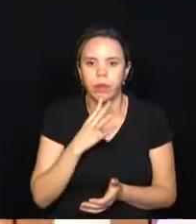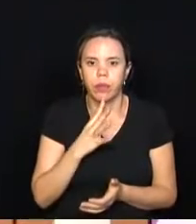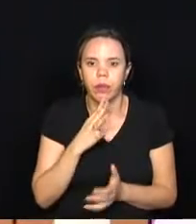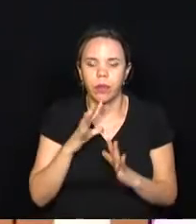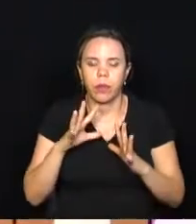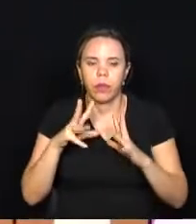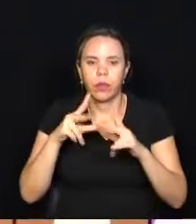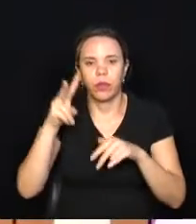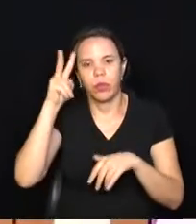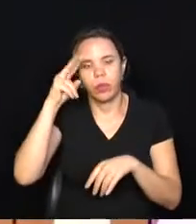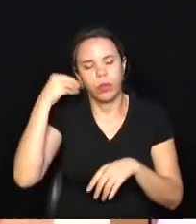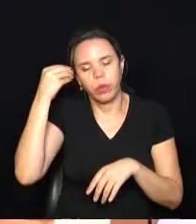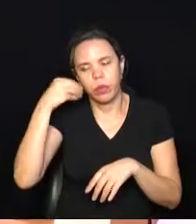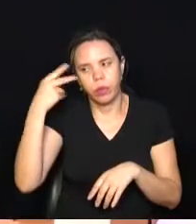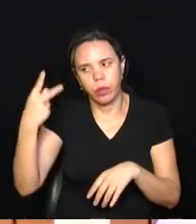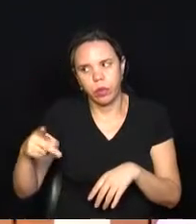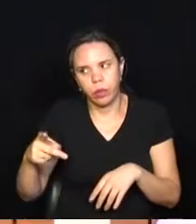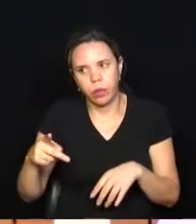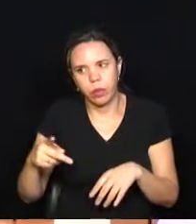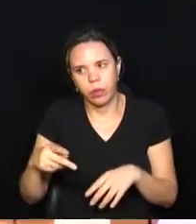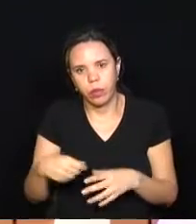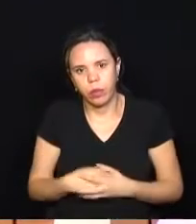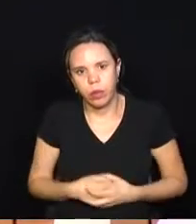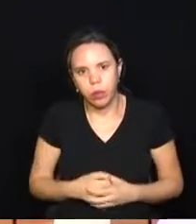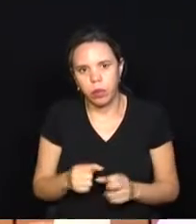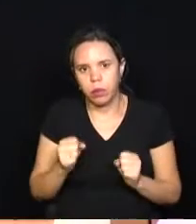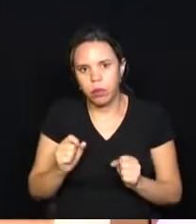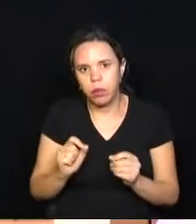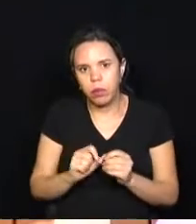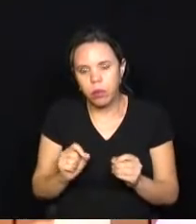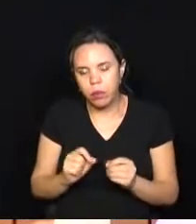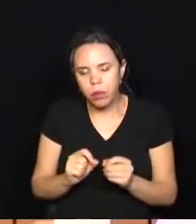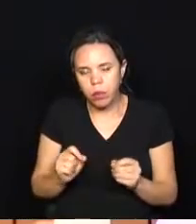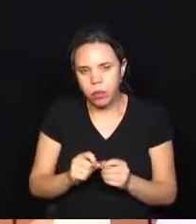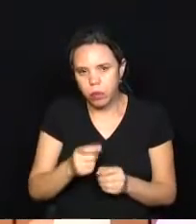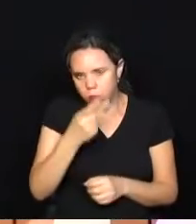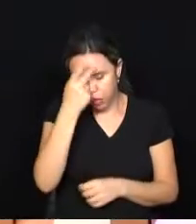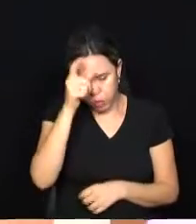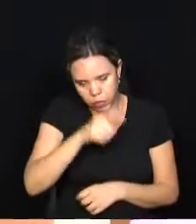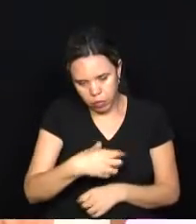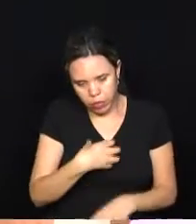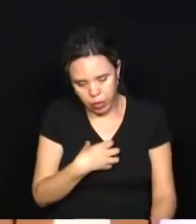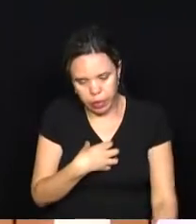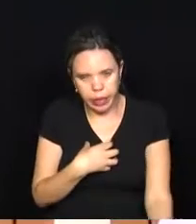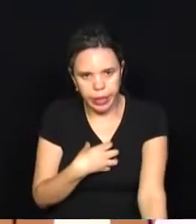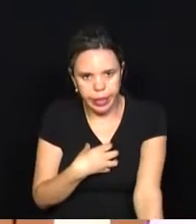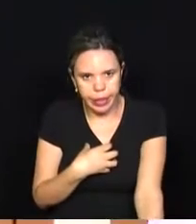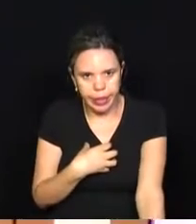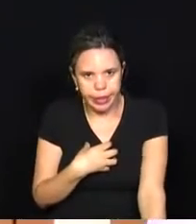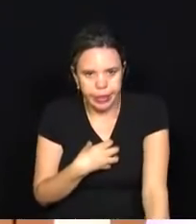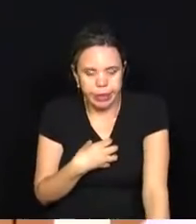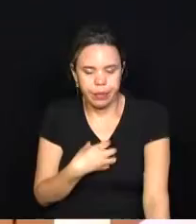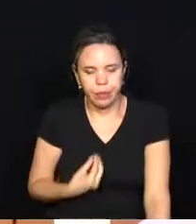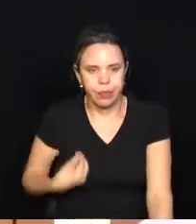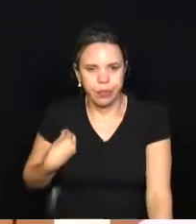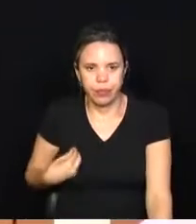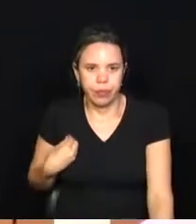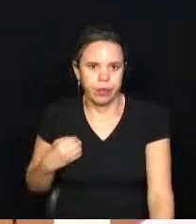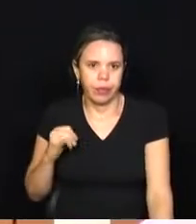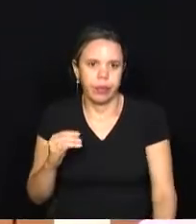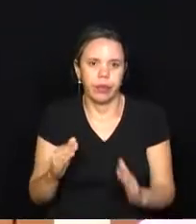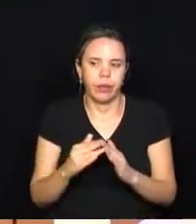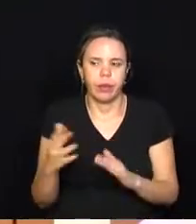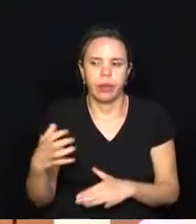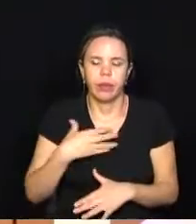o histórico dela para que você possa fazer com que essa pessoa se sinta, né, como se ela estivesse na casa